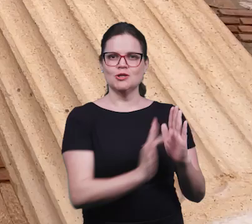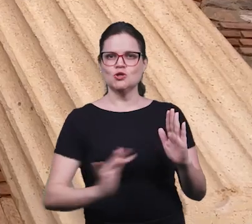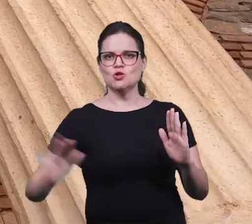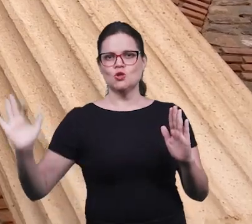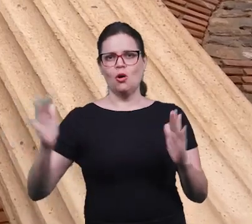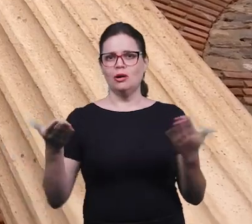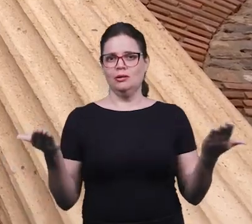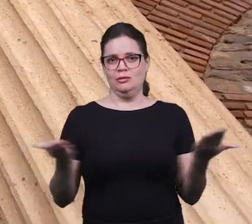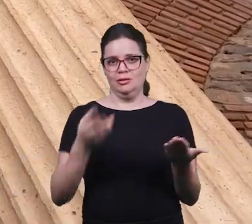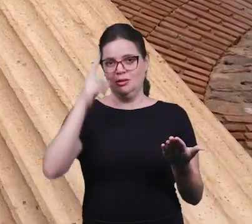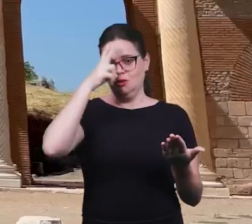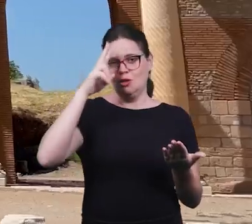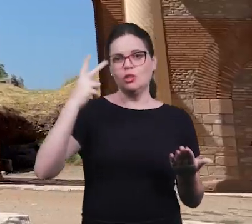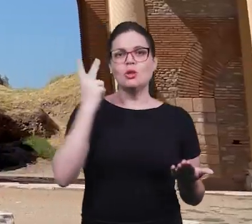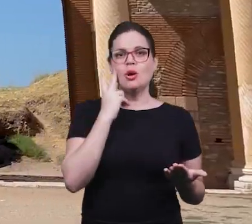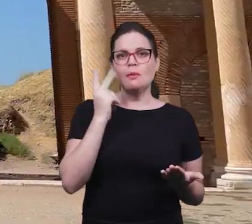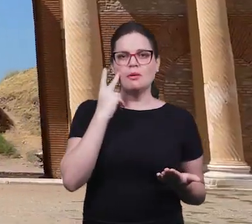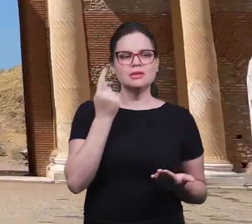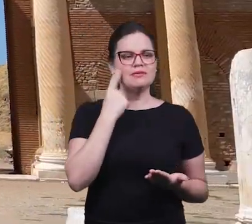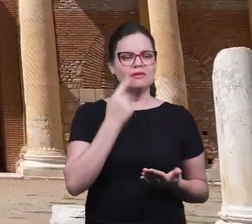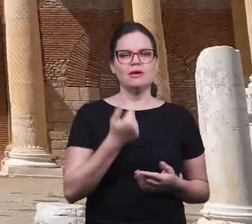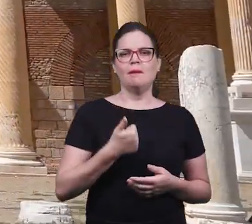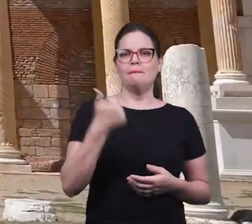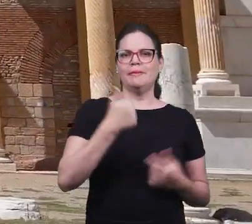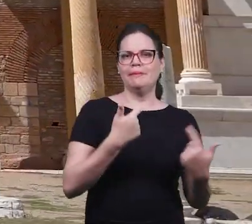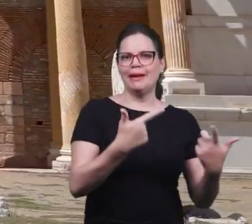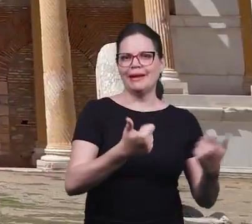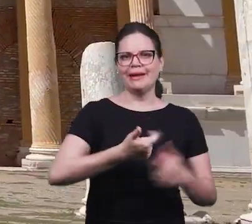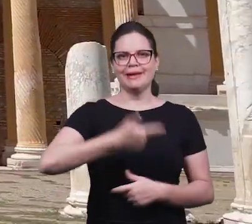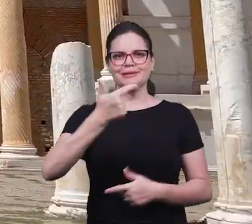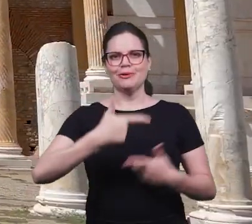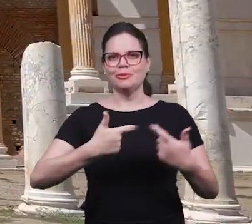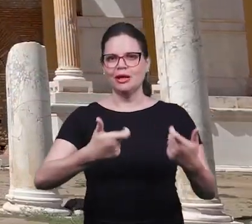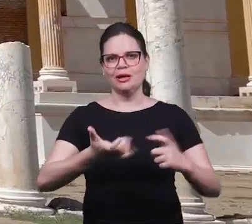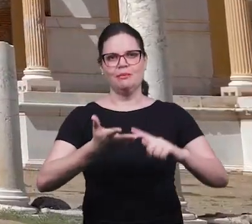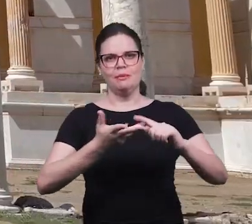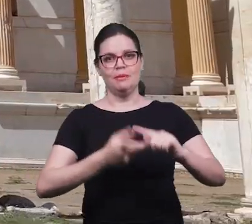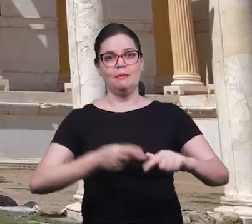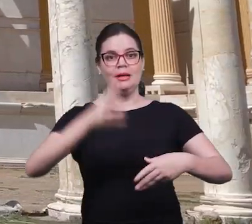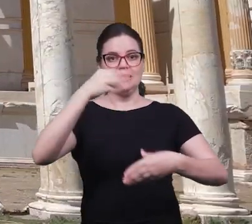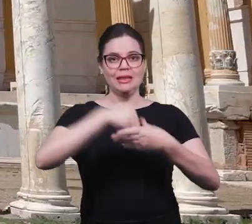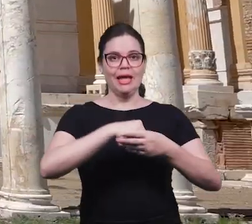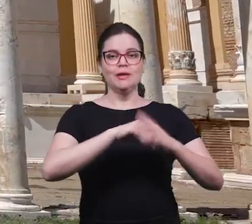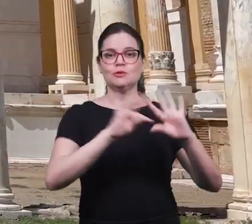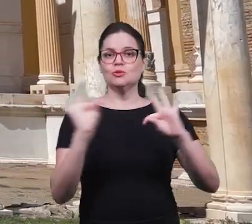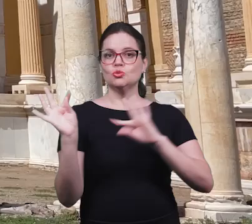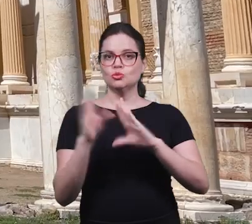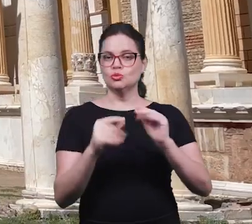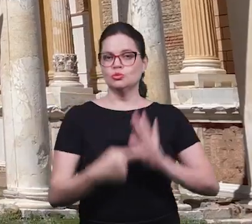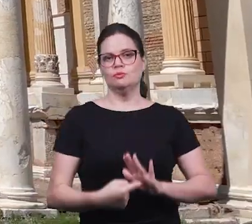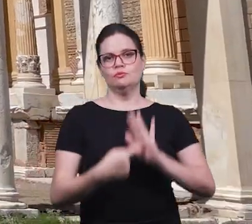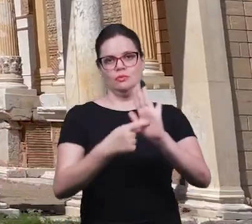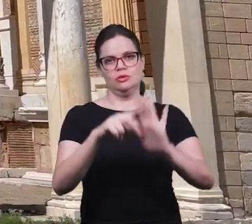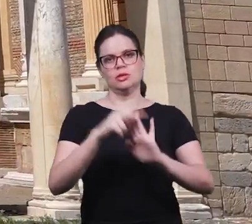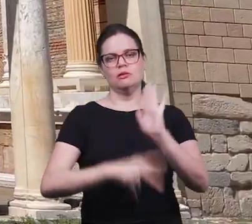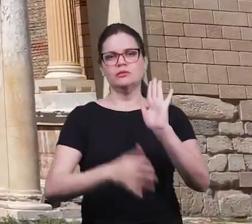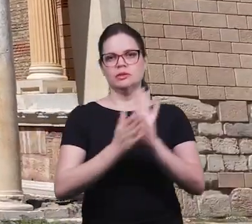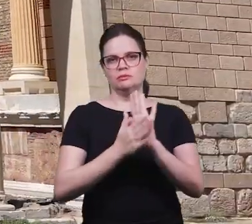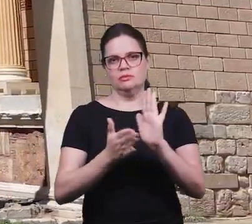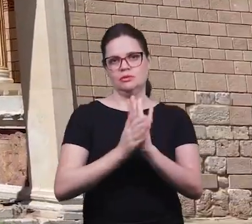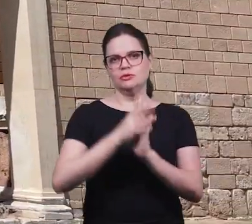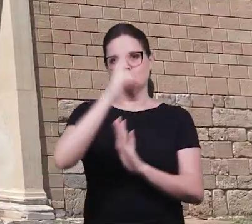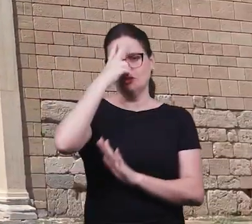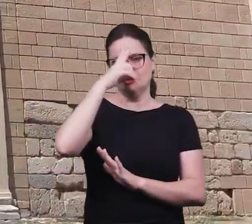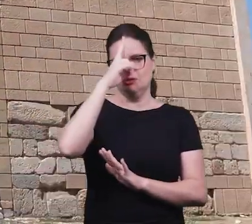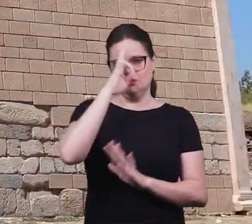Guerra, e o que se observou foi que tudo que se esperava da